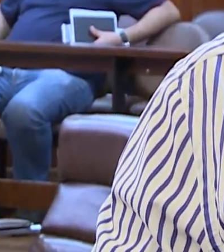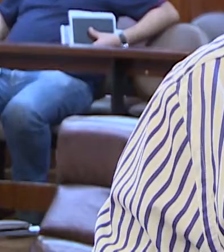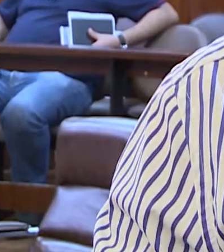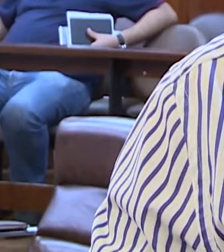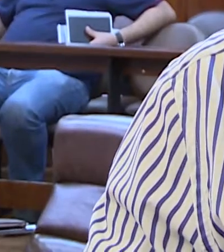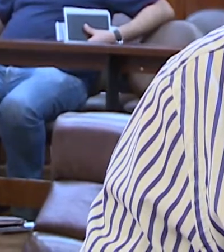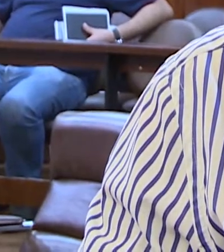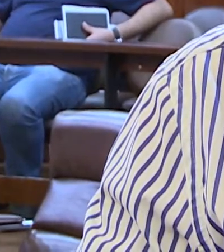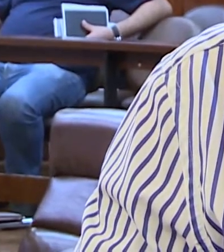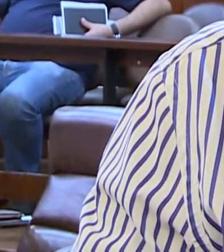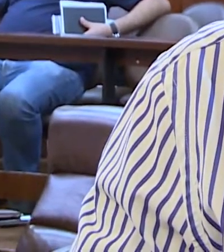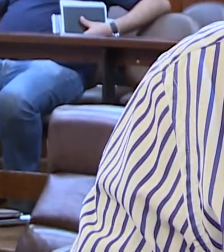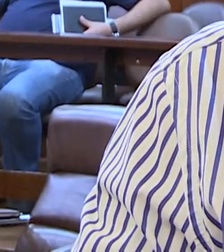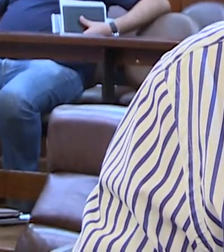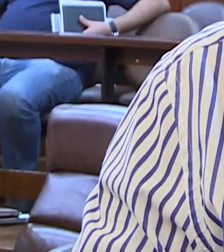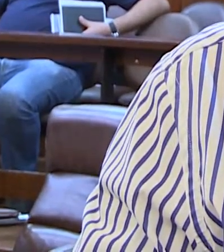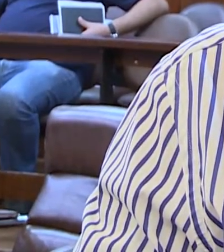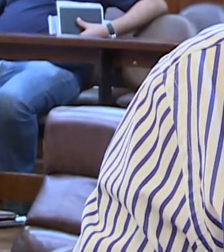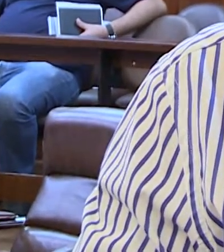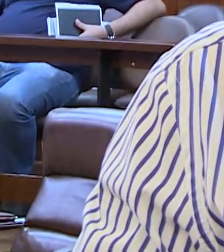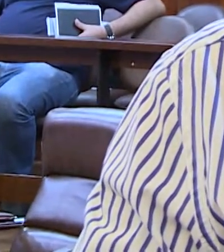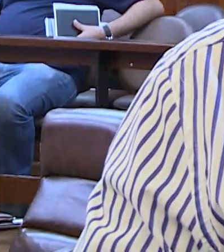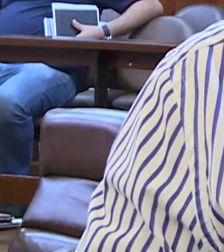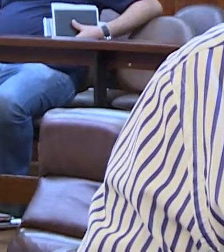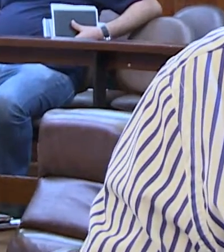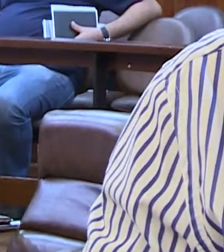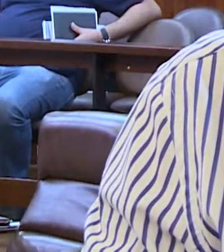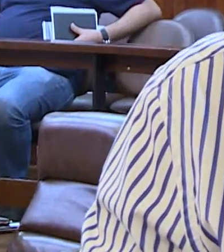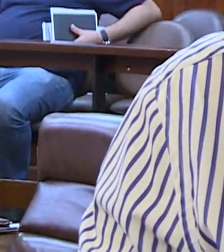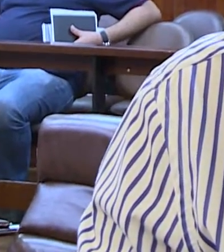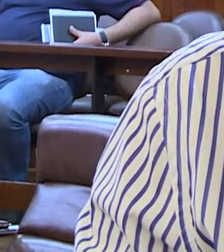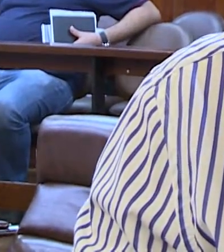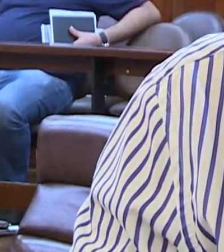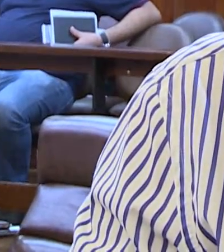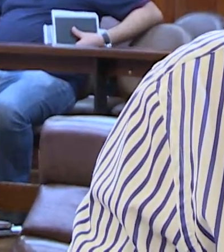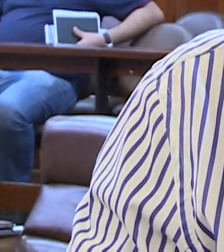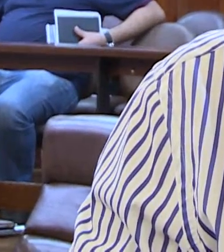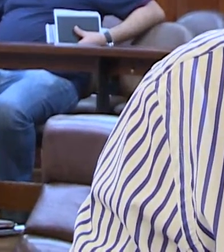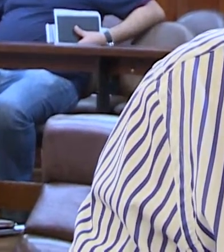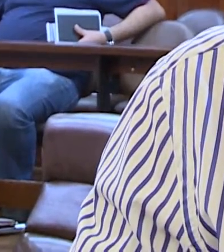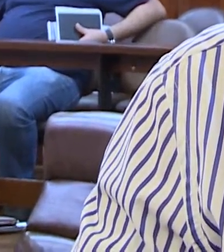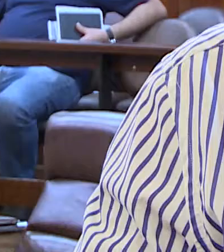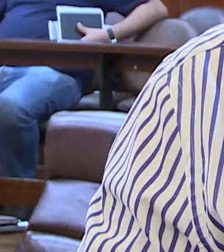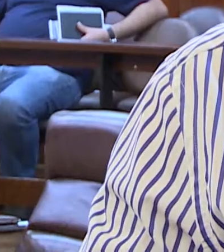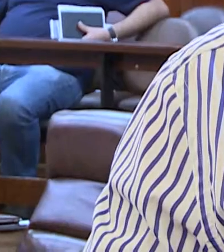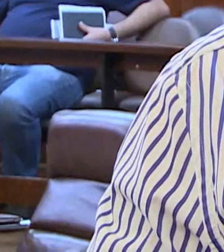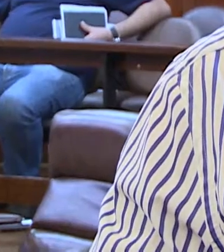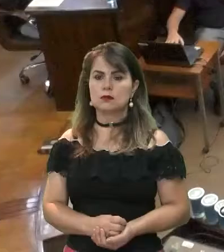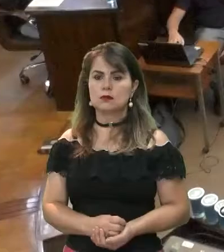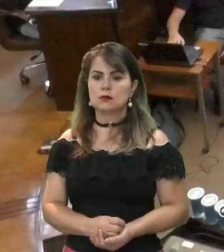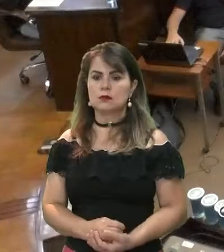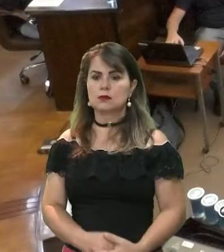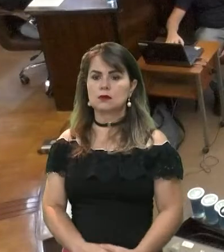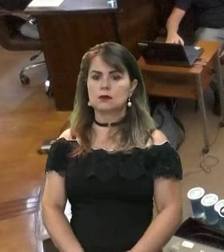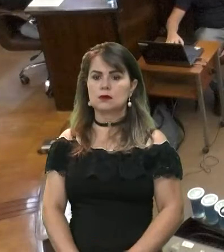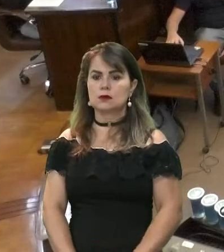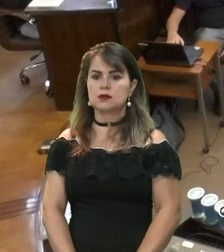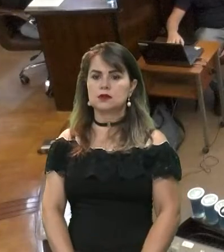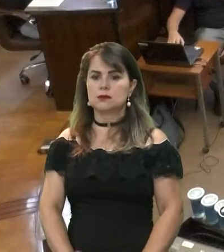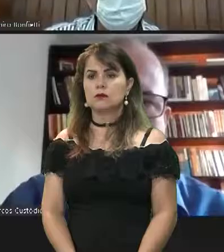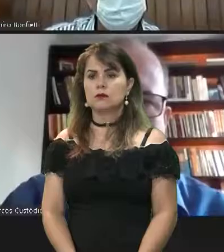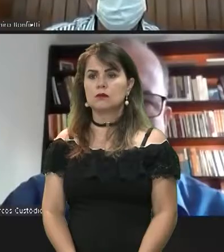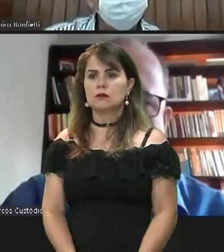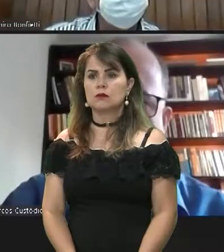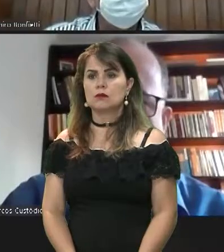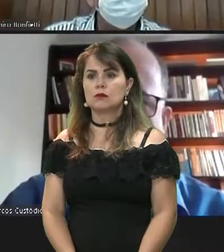a folha de pagamento né mas as secretarias que mais demanda recurso saúde e educação a previsão